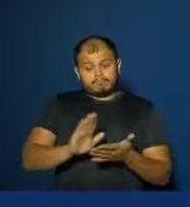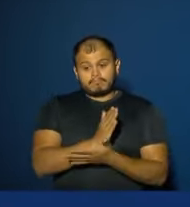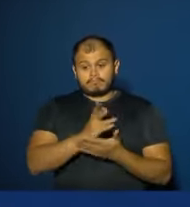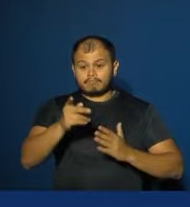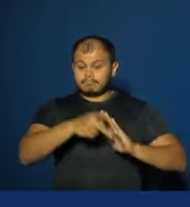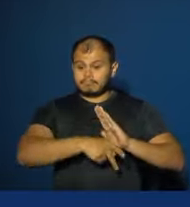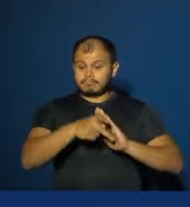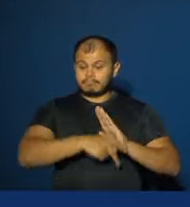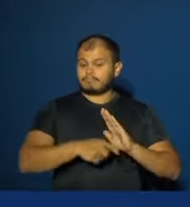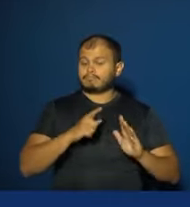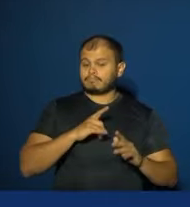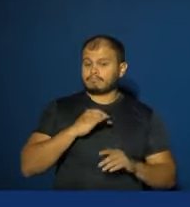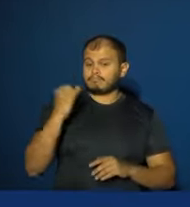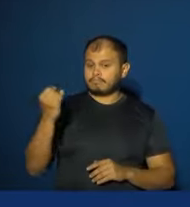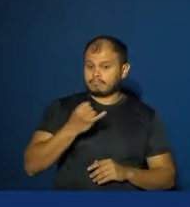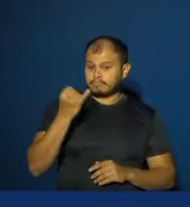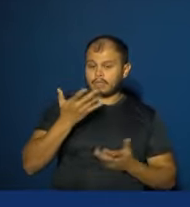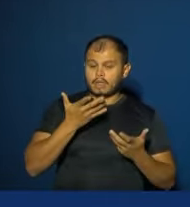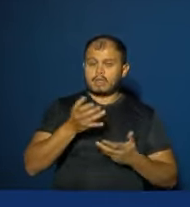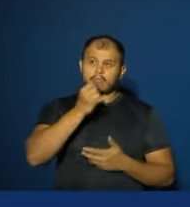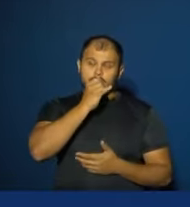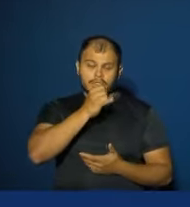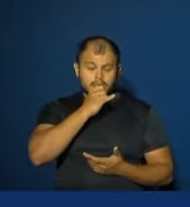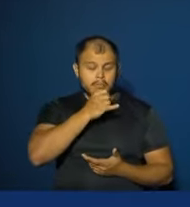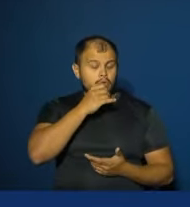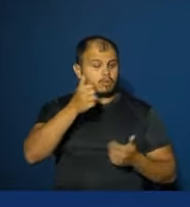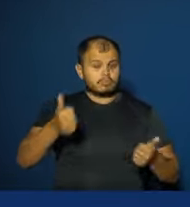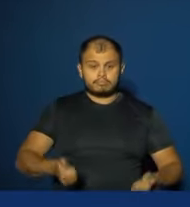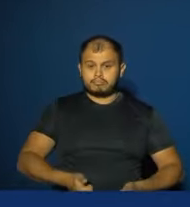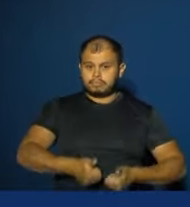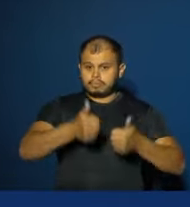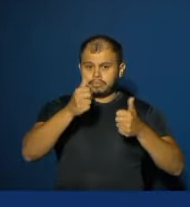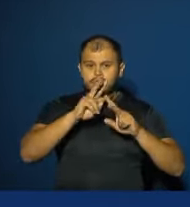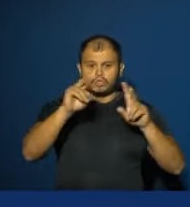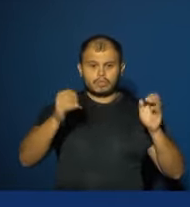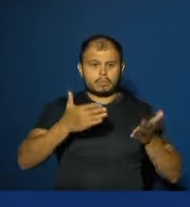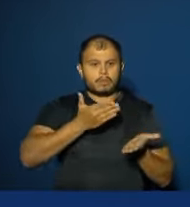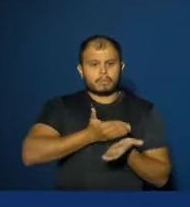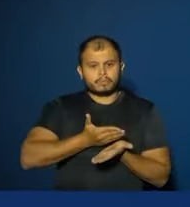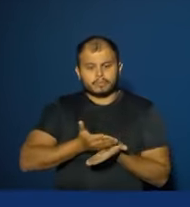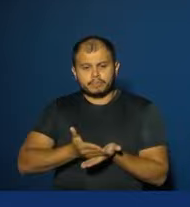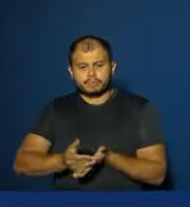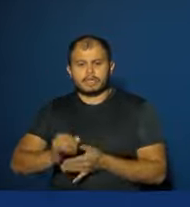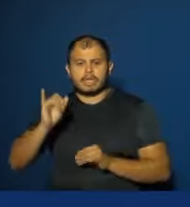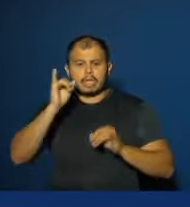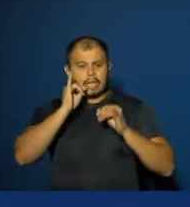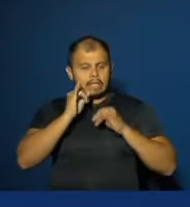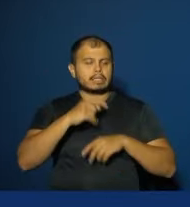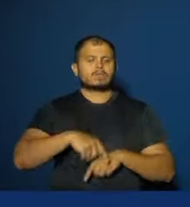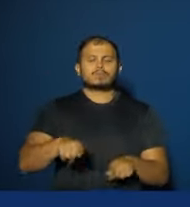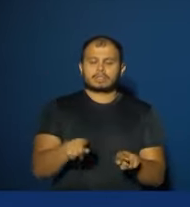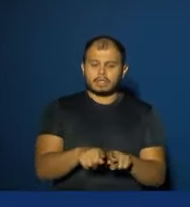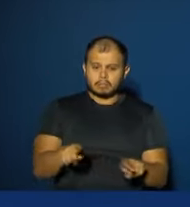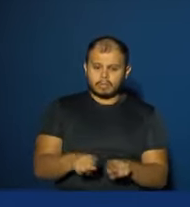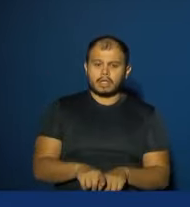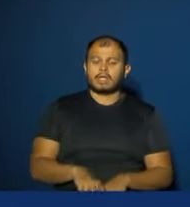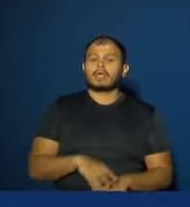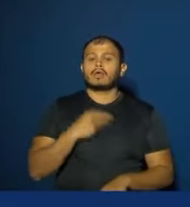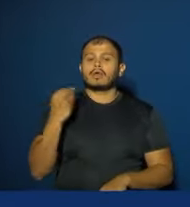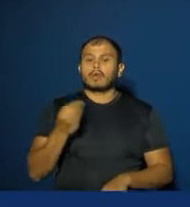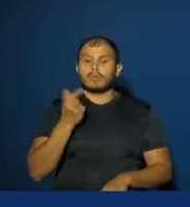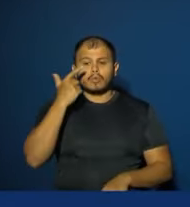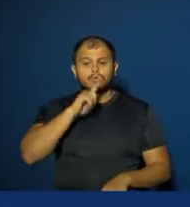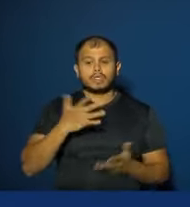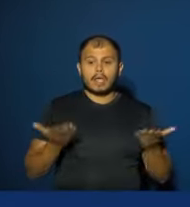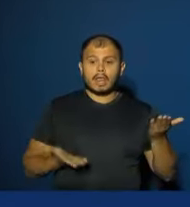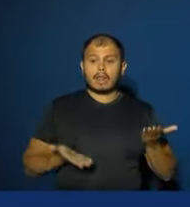queremos avançar na solução da questão do financiamento do sistema elétrico brasileiro, do seu reequilíbrio